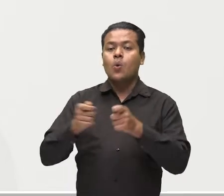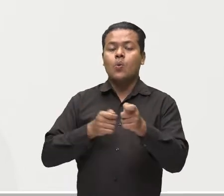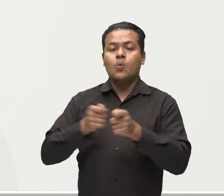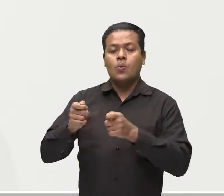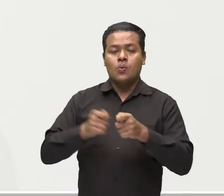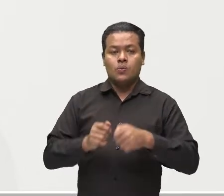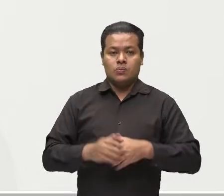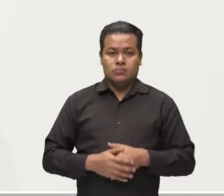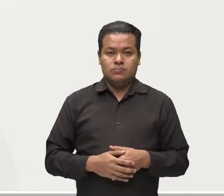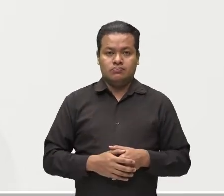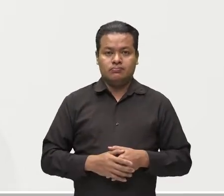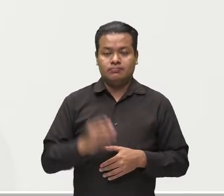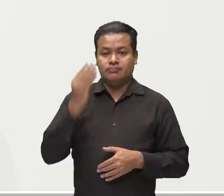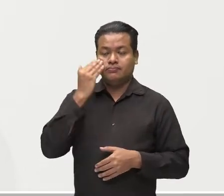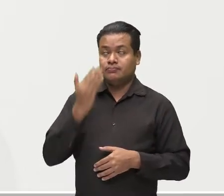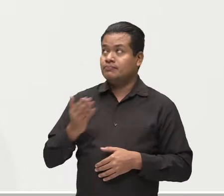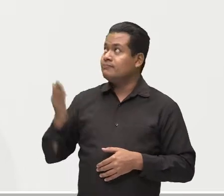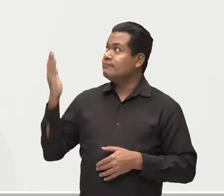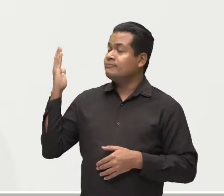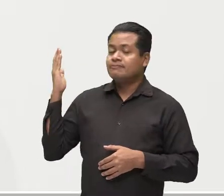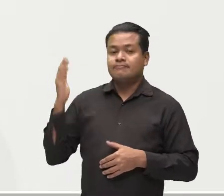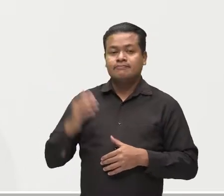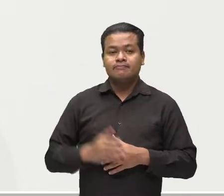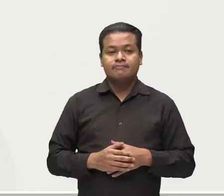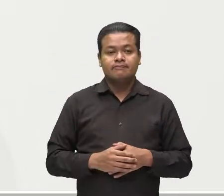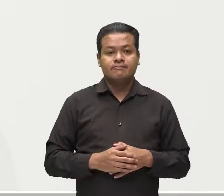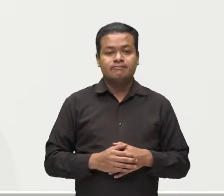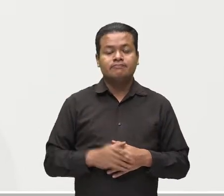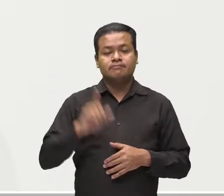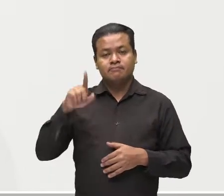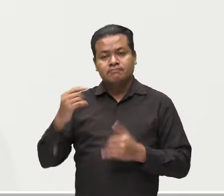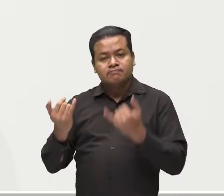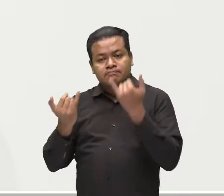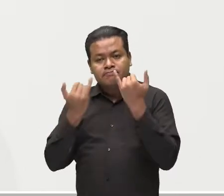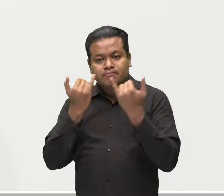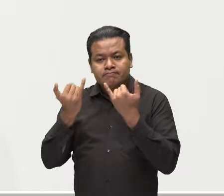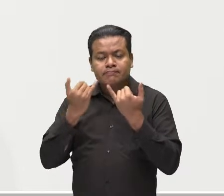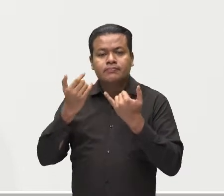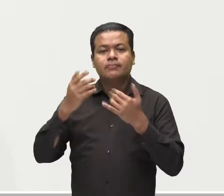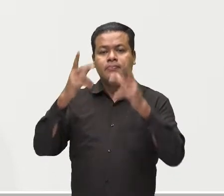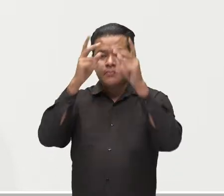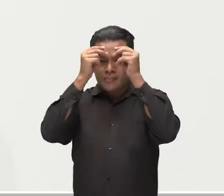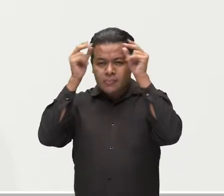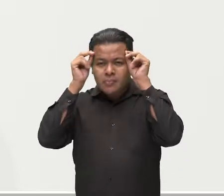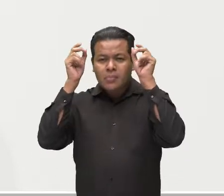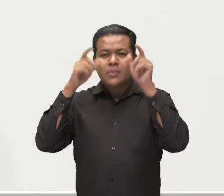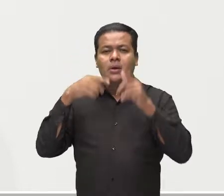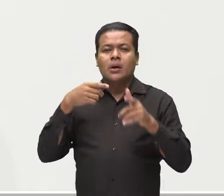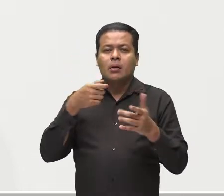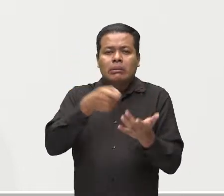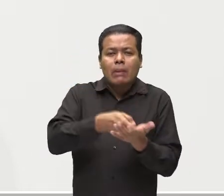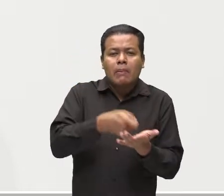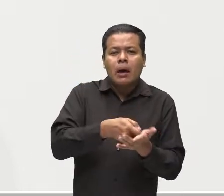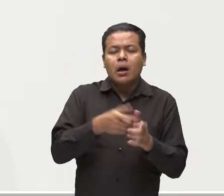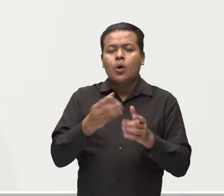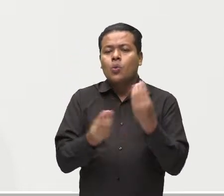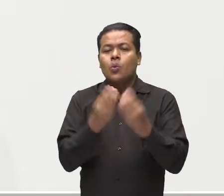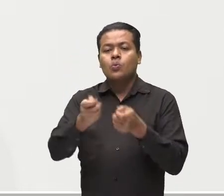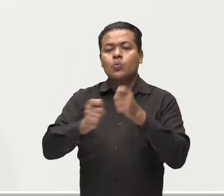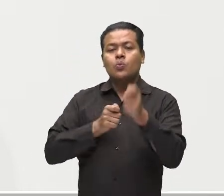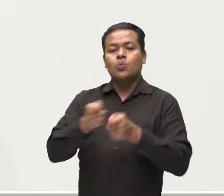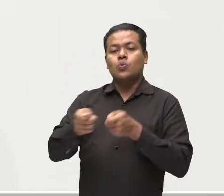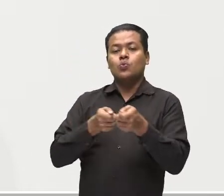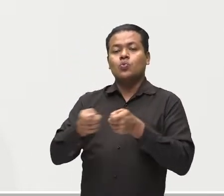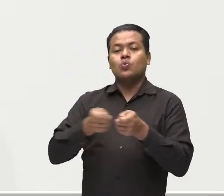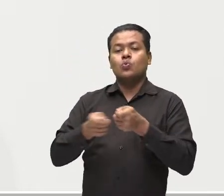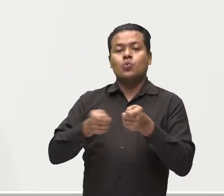próxima tela a gente vai até ver aí essas mais informações ali. A Grécia tem sido muito pressionada para controlar a questão da